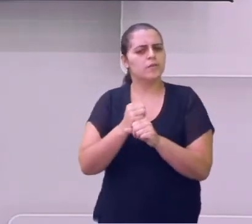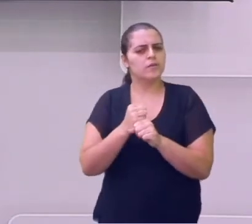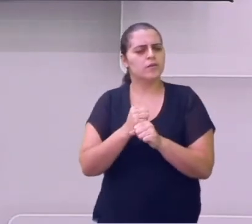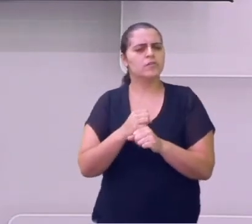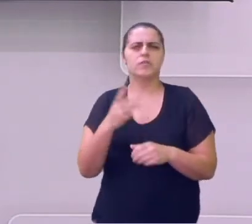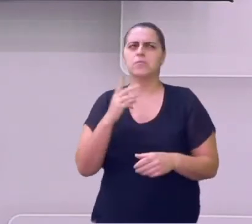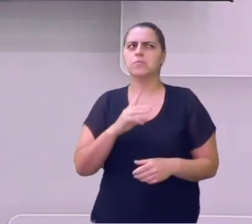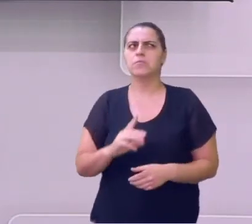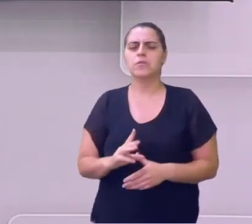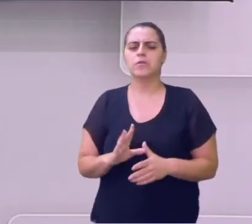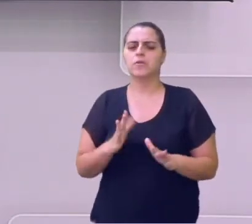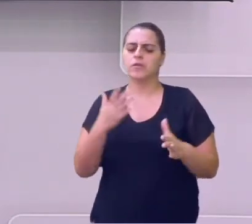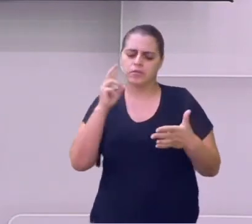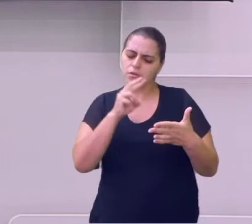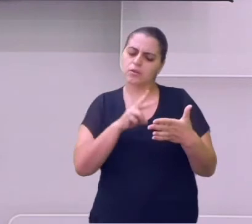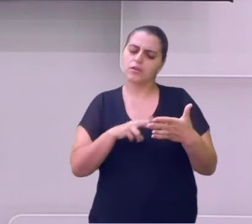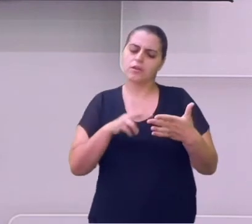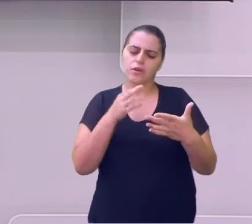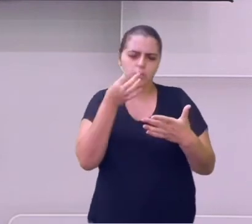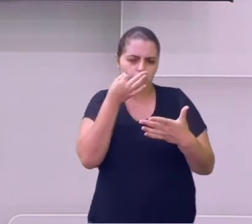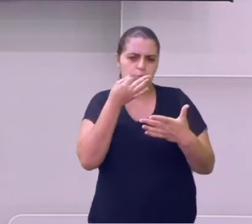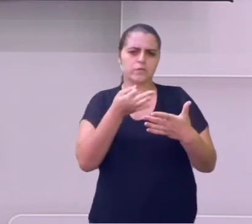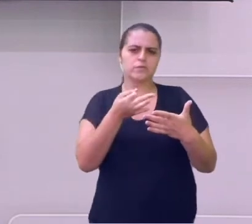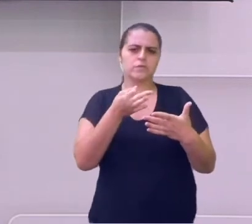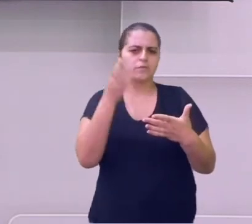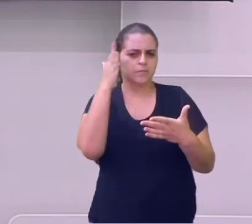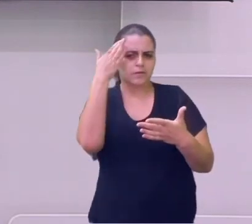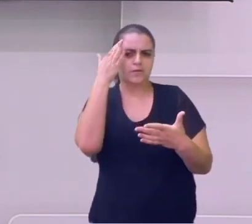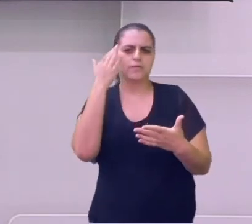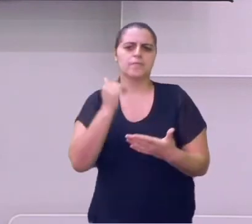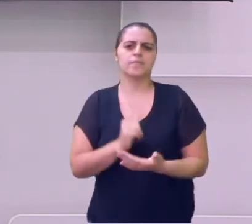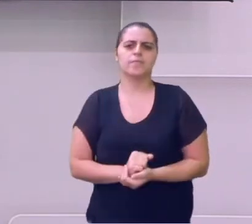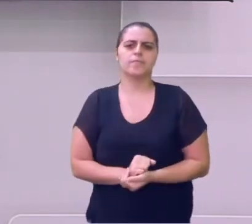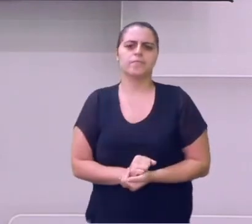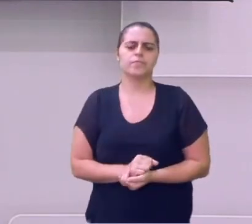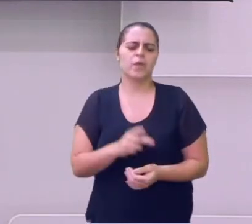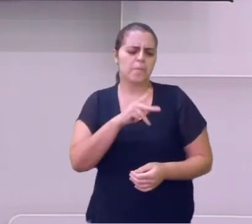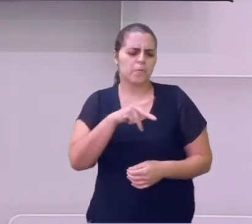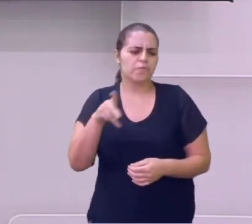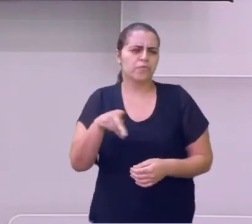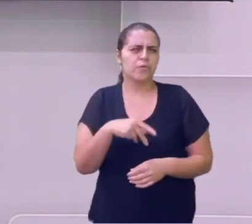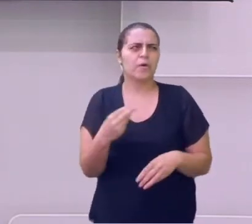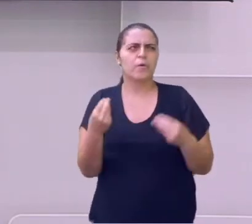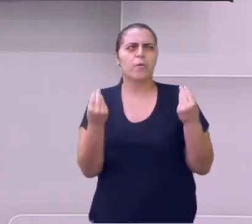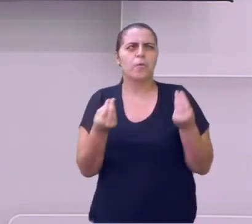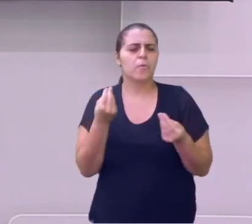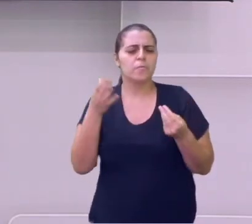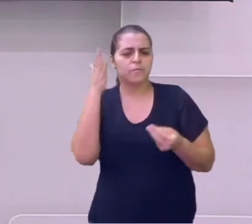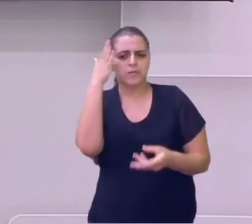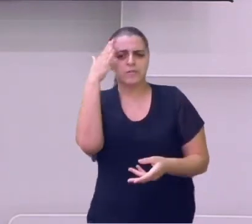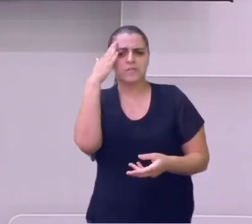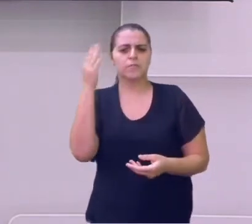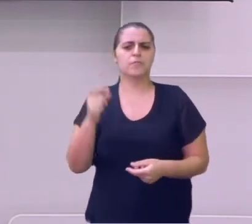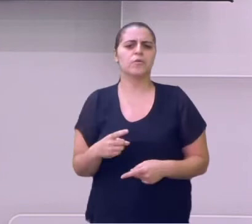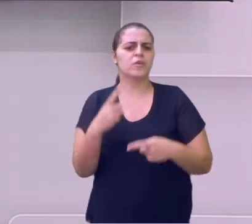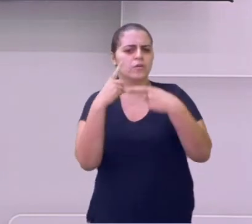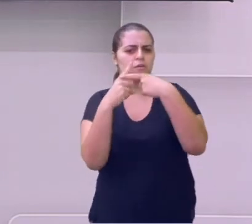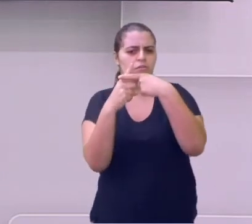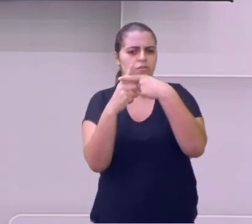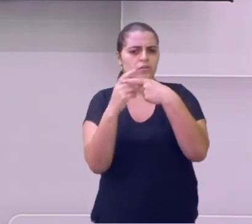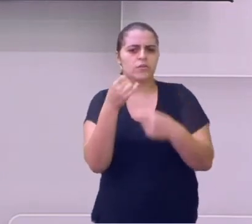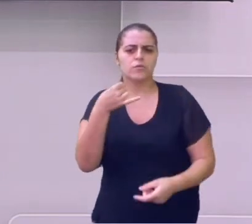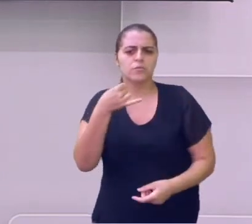montada. Então, eu preciso ler e reler até entender. Professora, mas como eu vou saber o que é adição, o